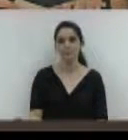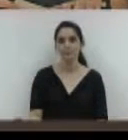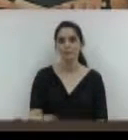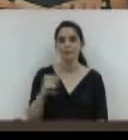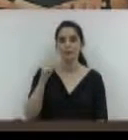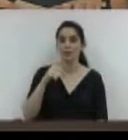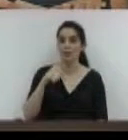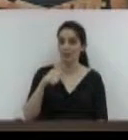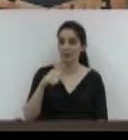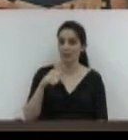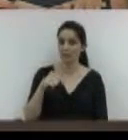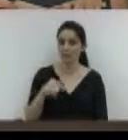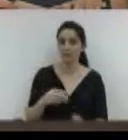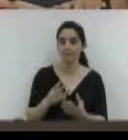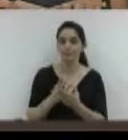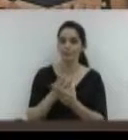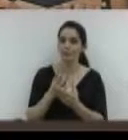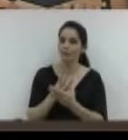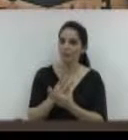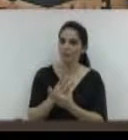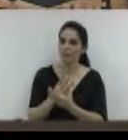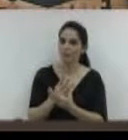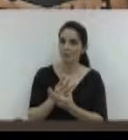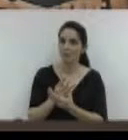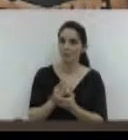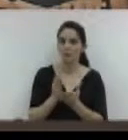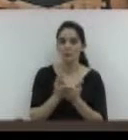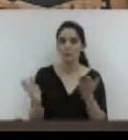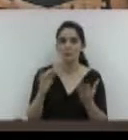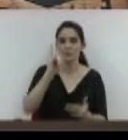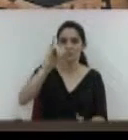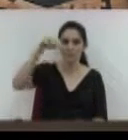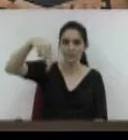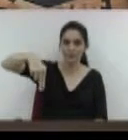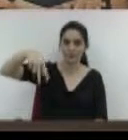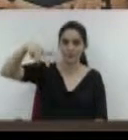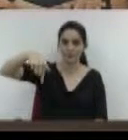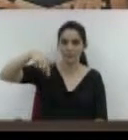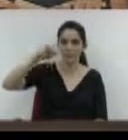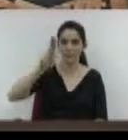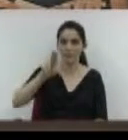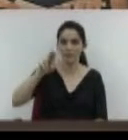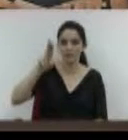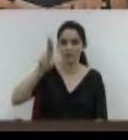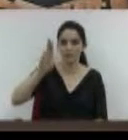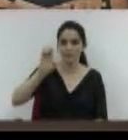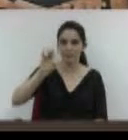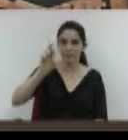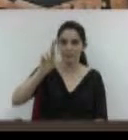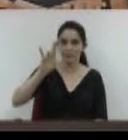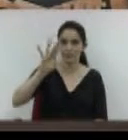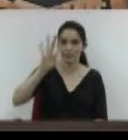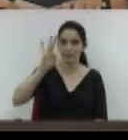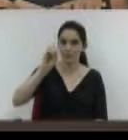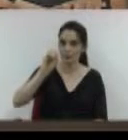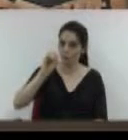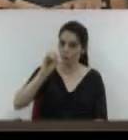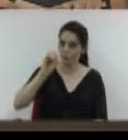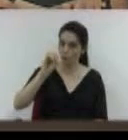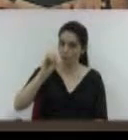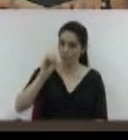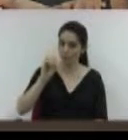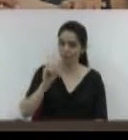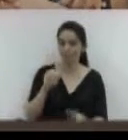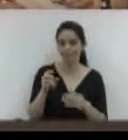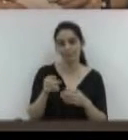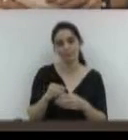Municipal de Limeira, instaurou-se o presente inquérito administrativo para se apurar suposta prática de falta